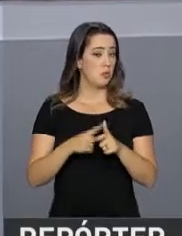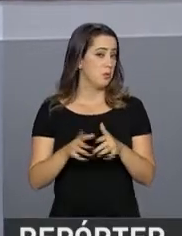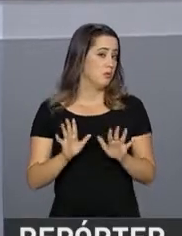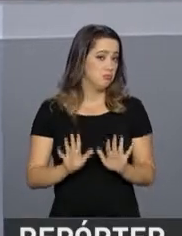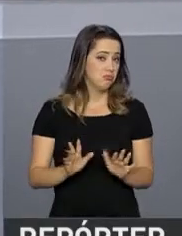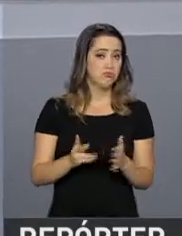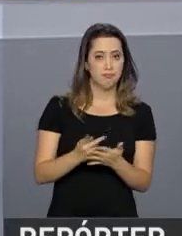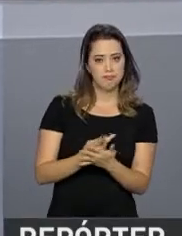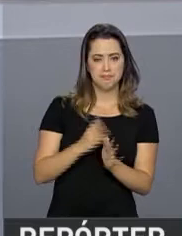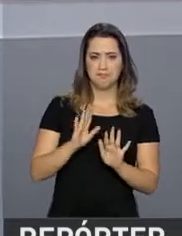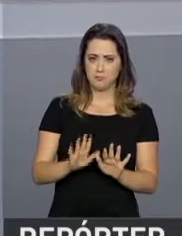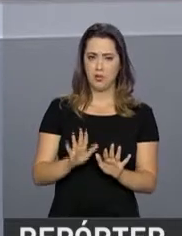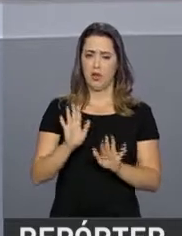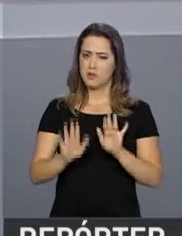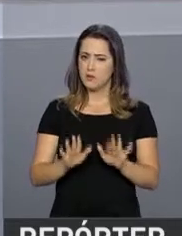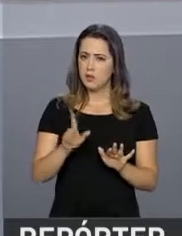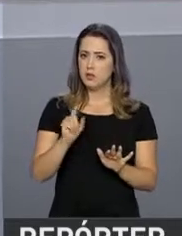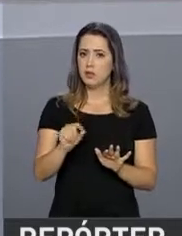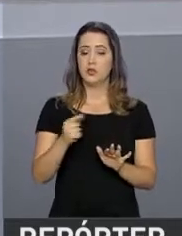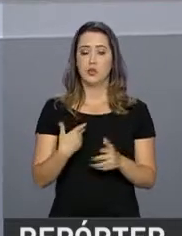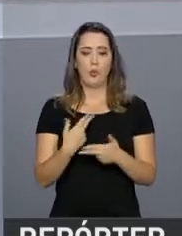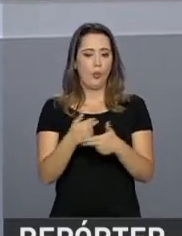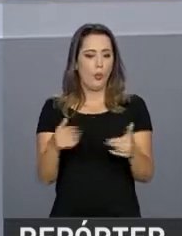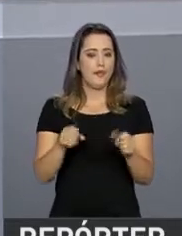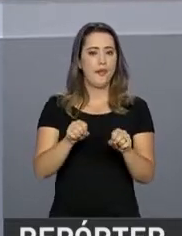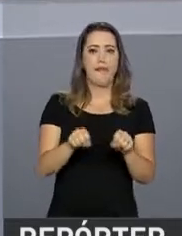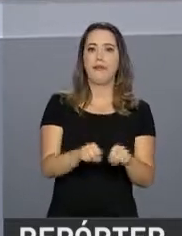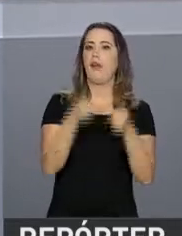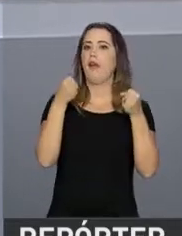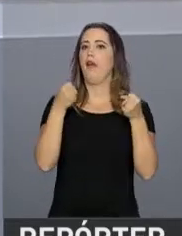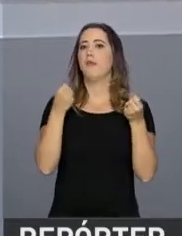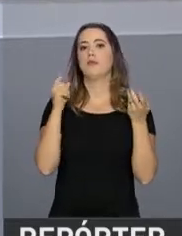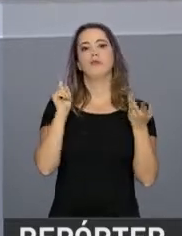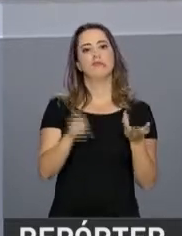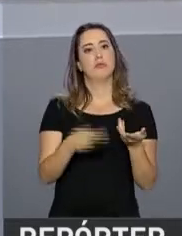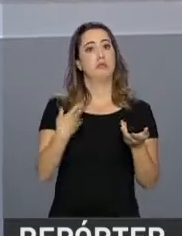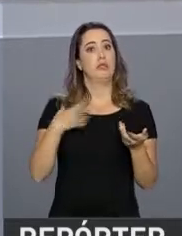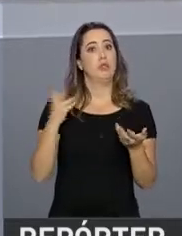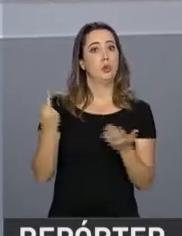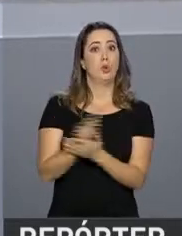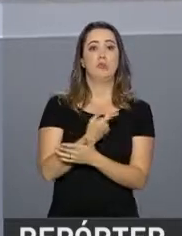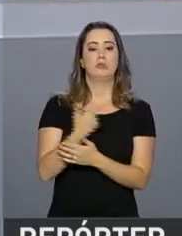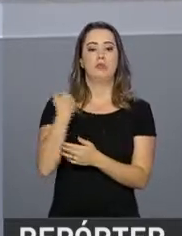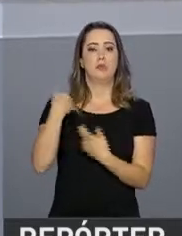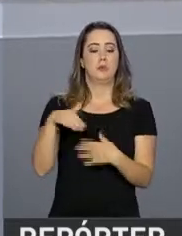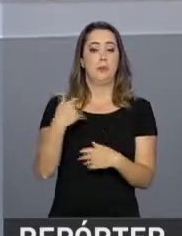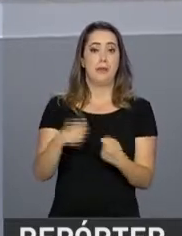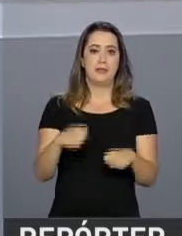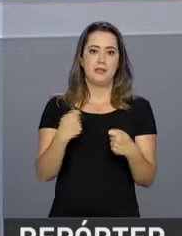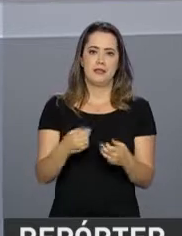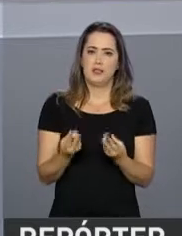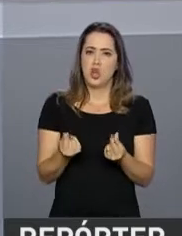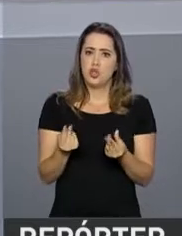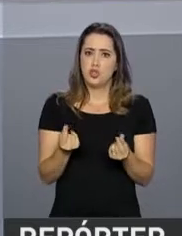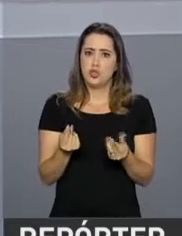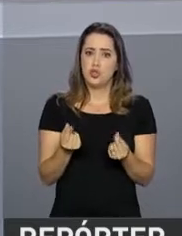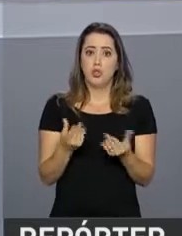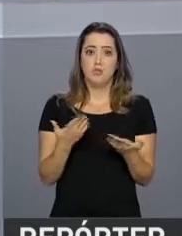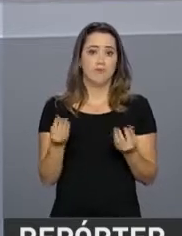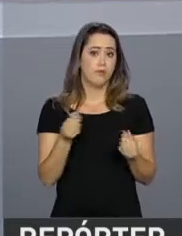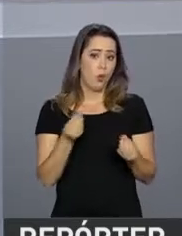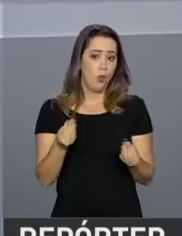não é verdade de vez em quando um eletrodoméstico quebra surge um evento de última hora e logo aparece um gasto que não estava